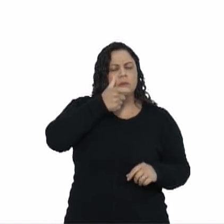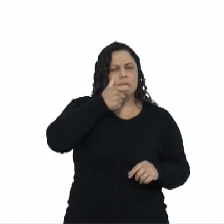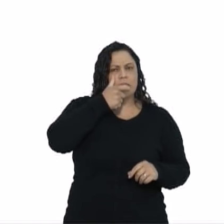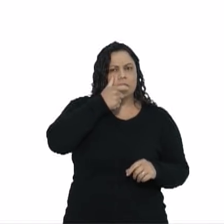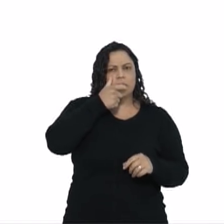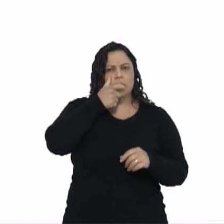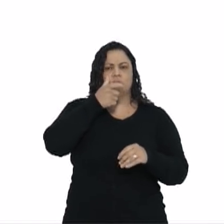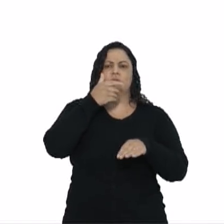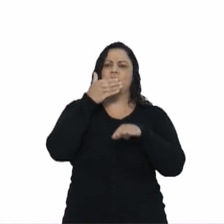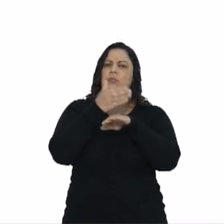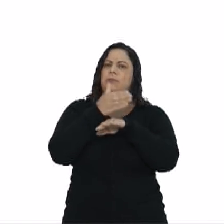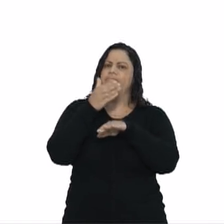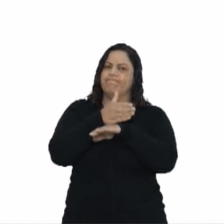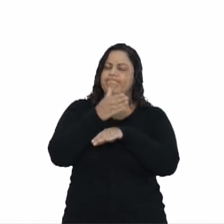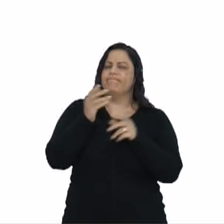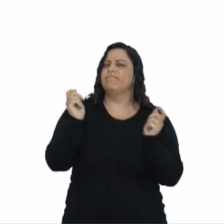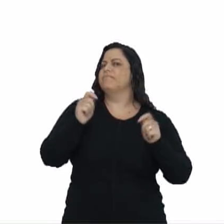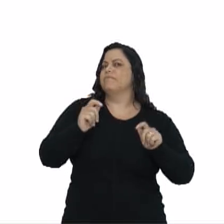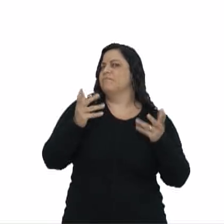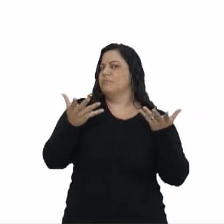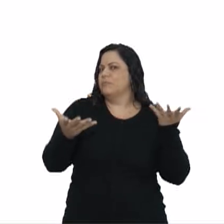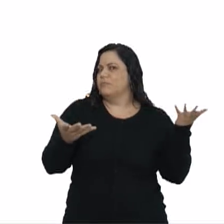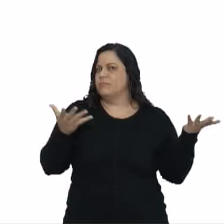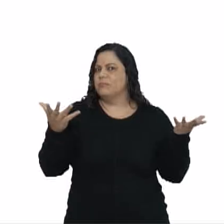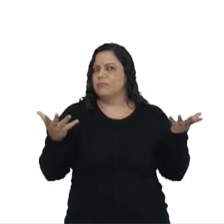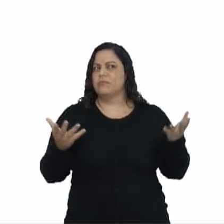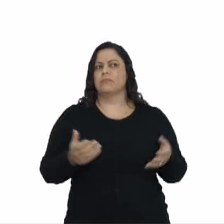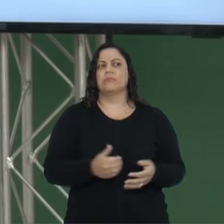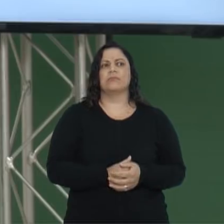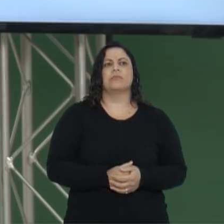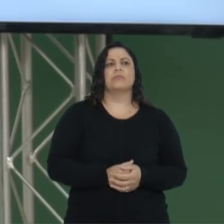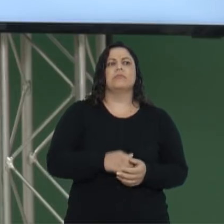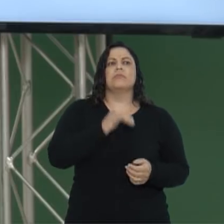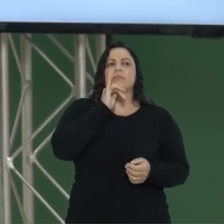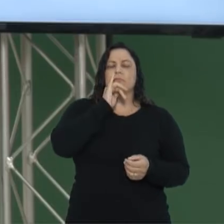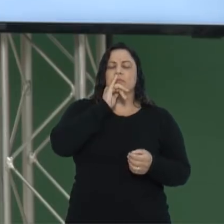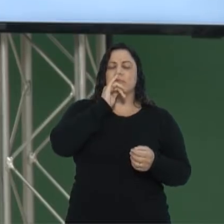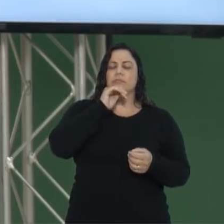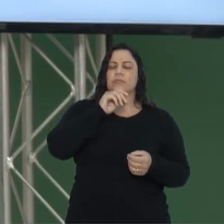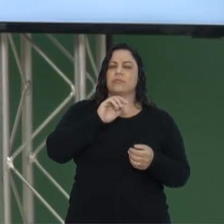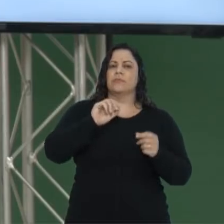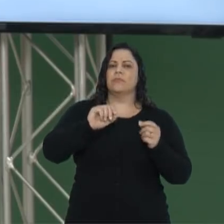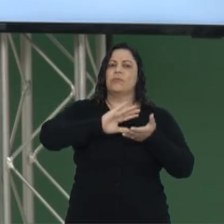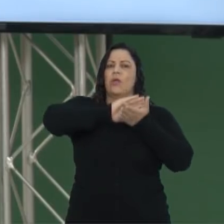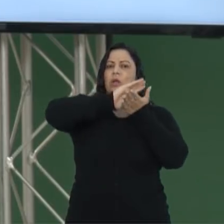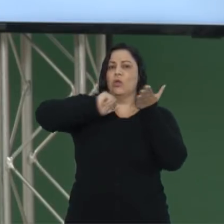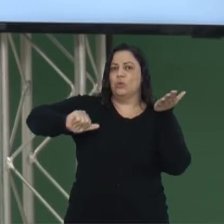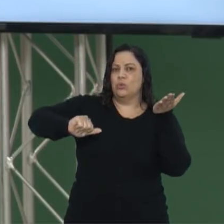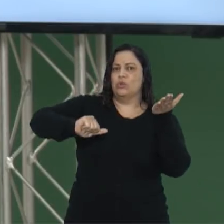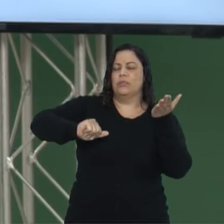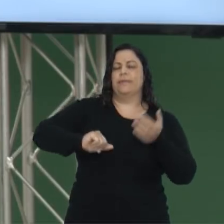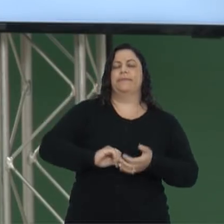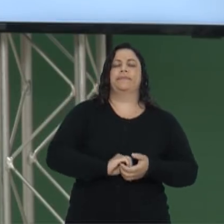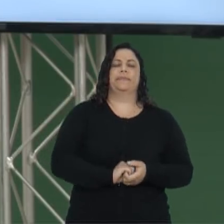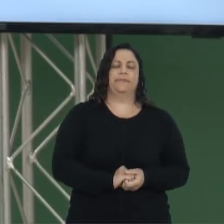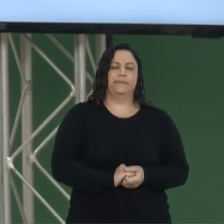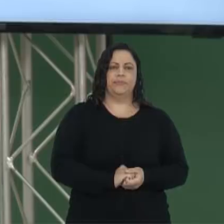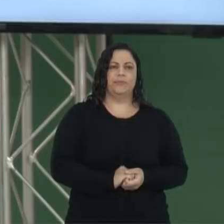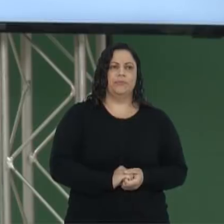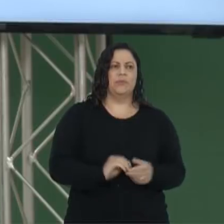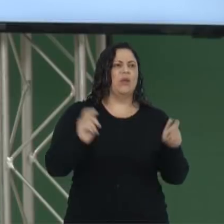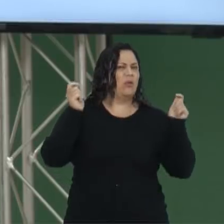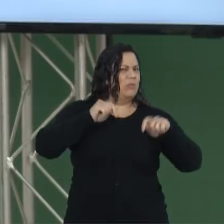frequência na televisão? Então vamos supor, então vamos tirar. Ela é fanática telenovelas. Daria